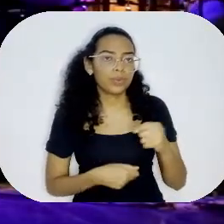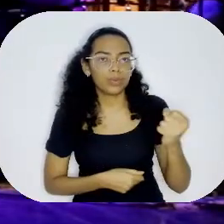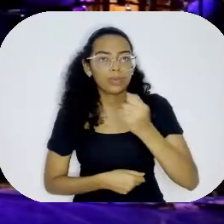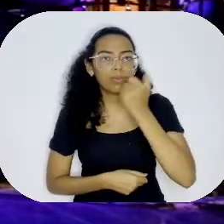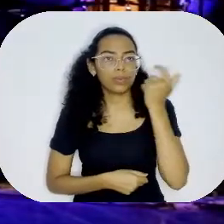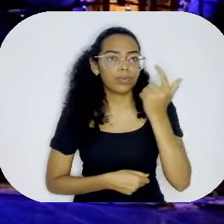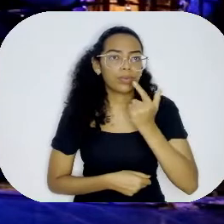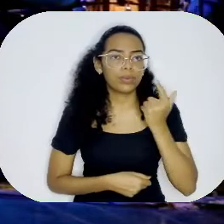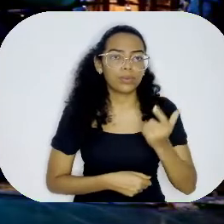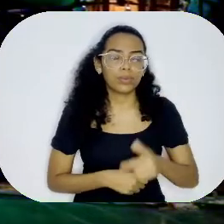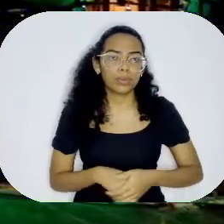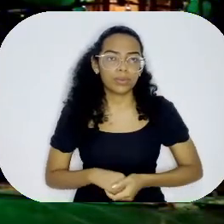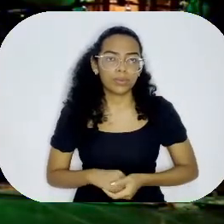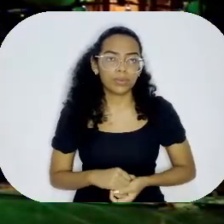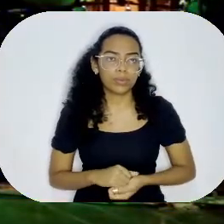nos